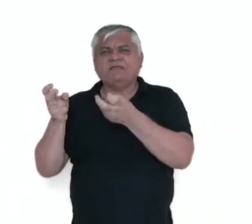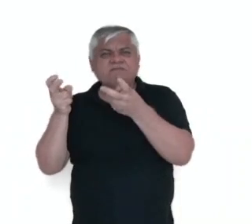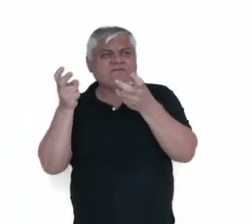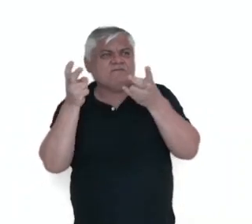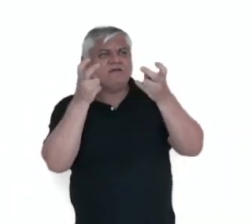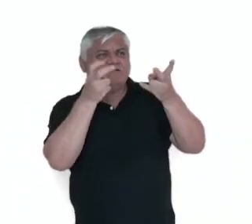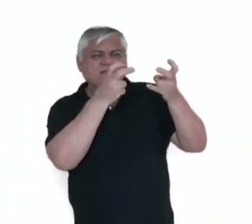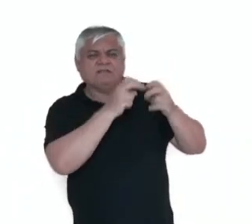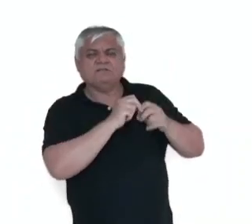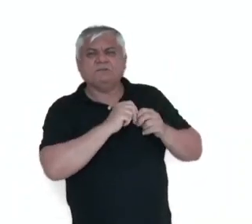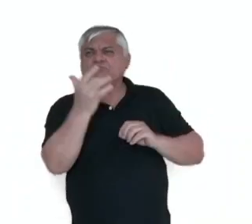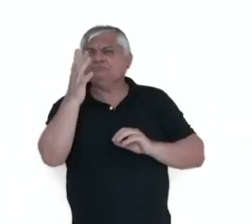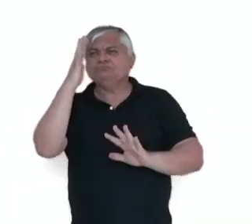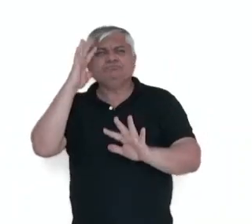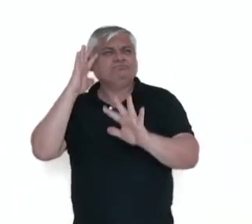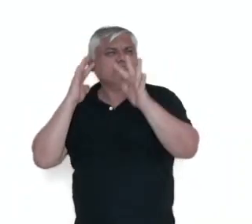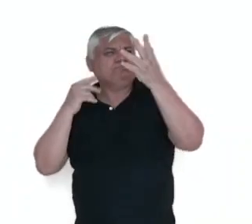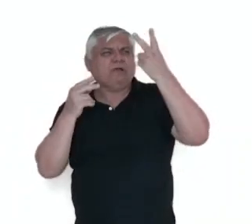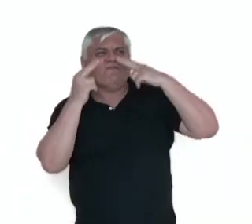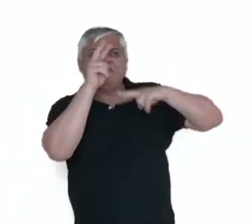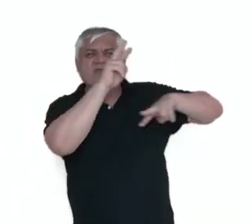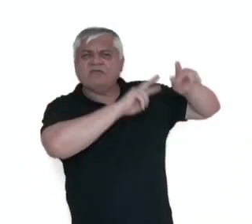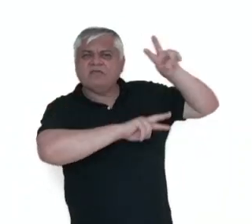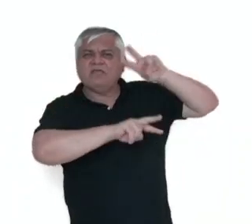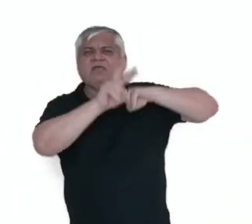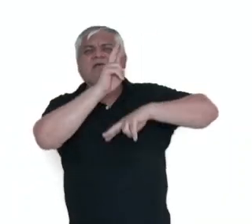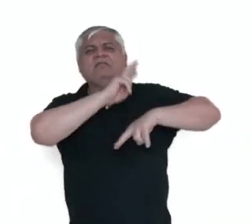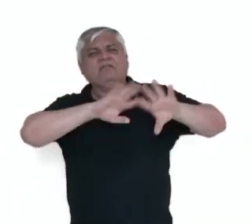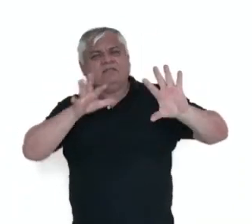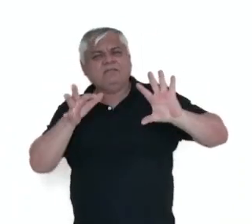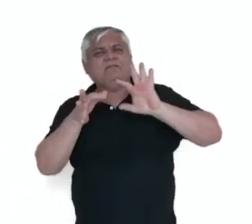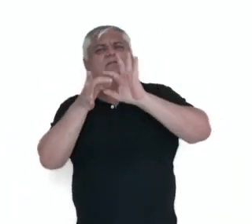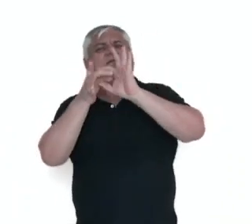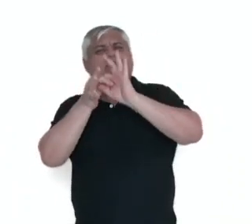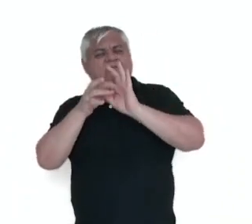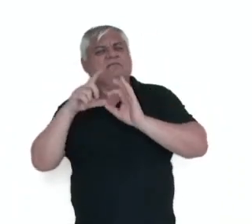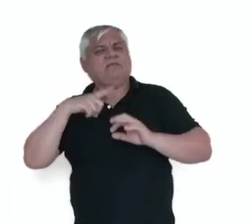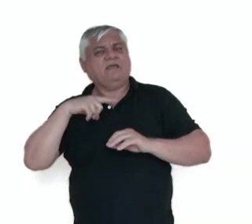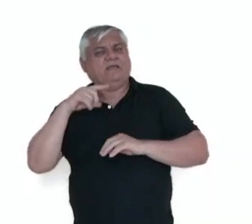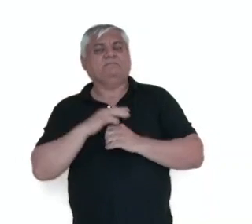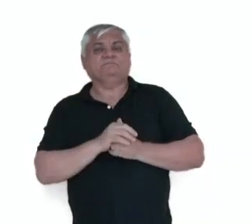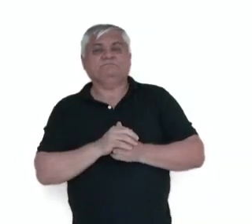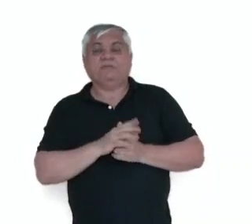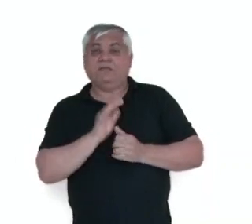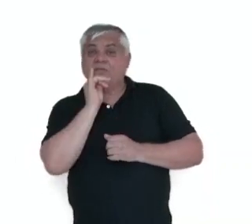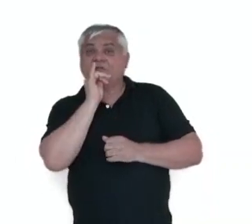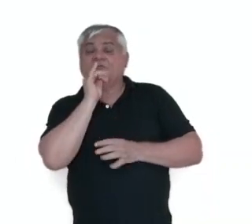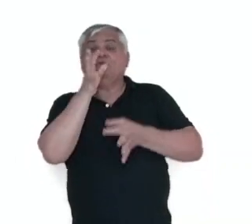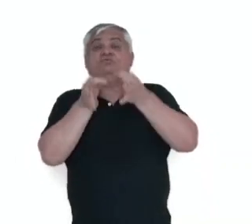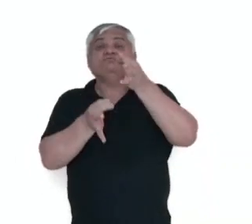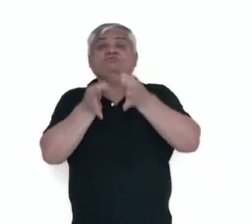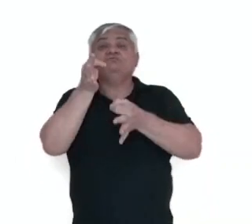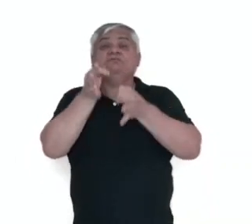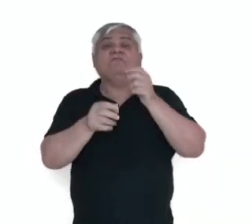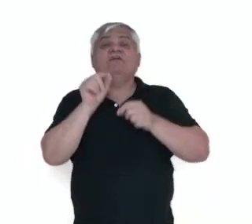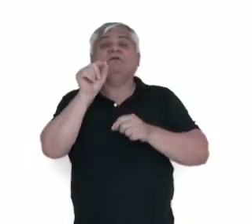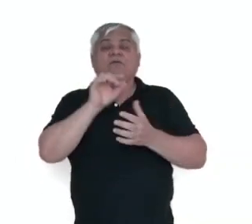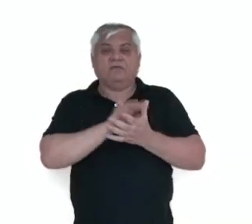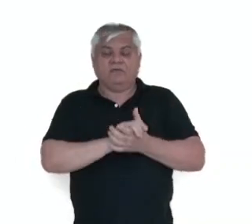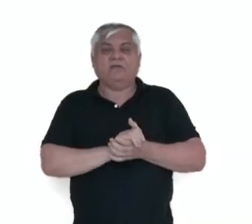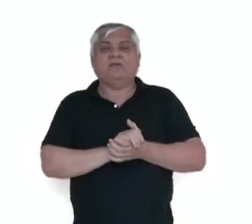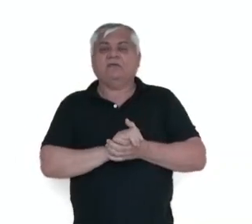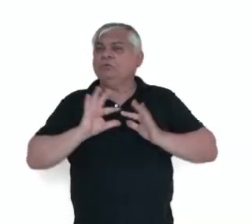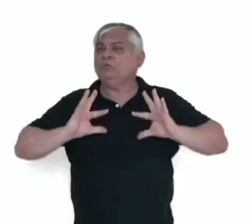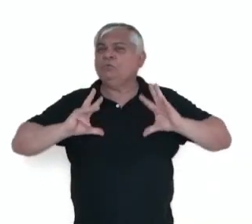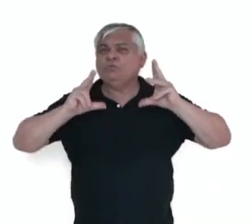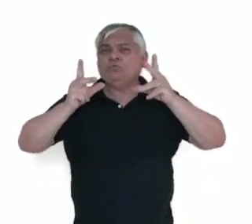natureza e que, portanto, há uma conexão necessária entre os fenômenos, o que justifica a previsão da sua